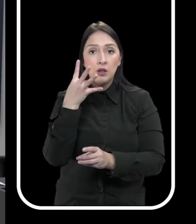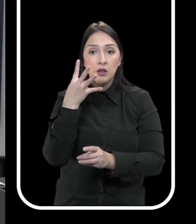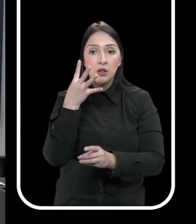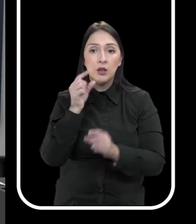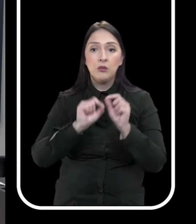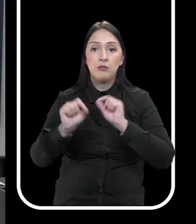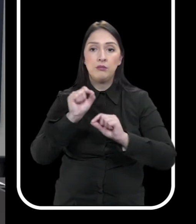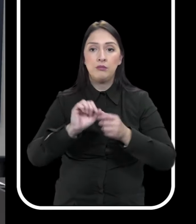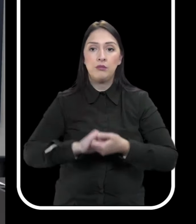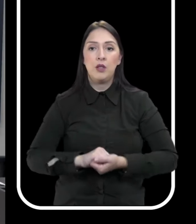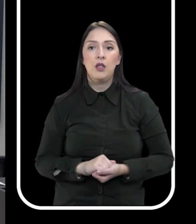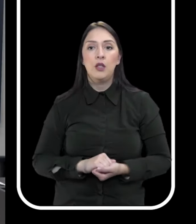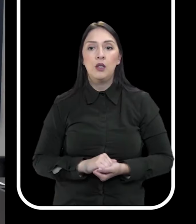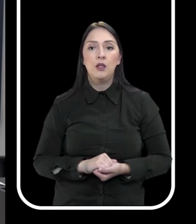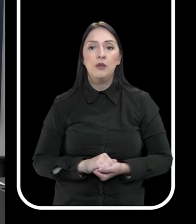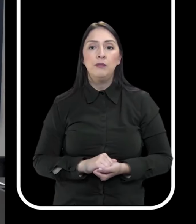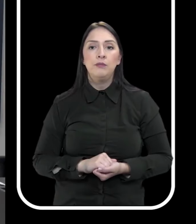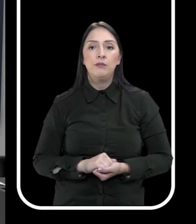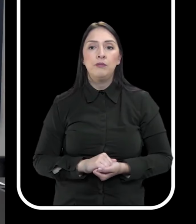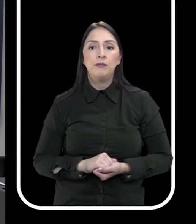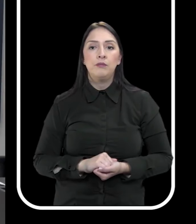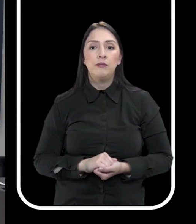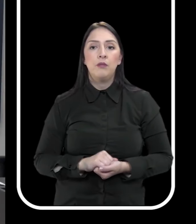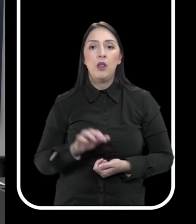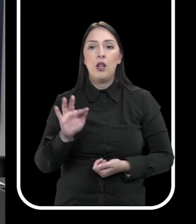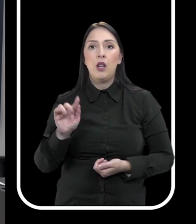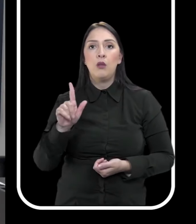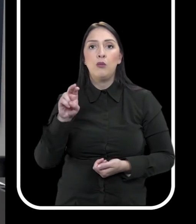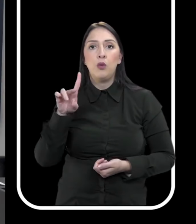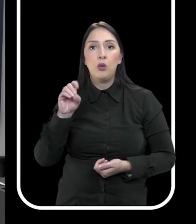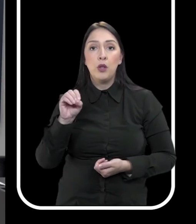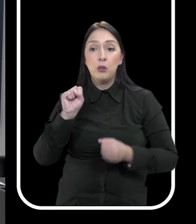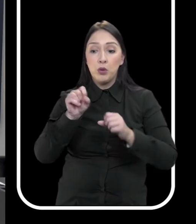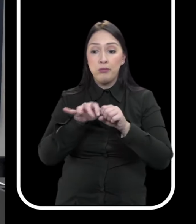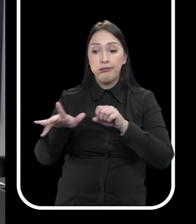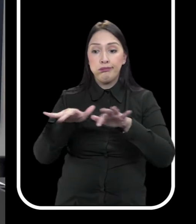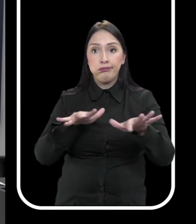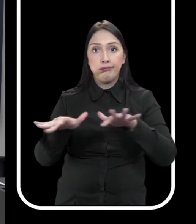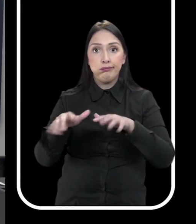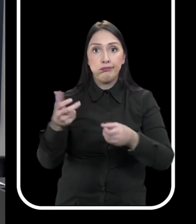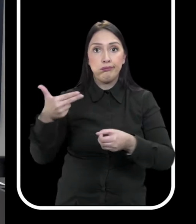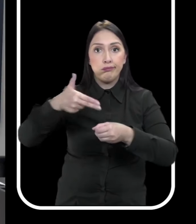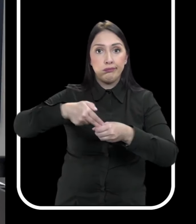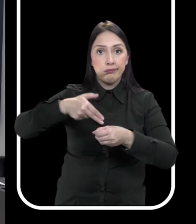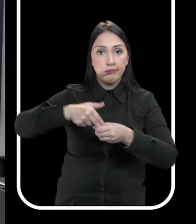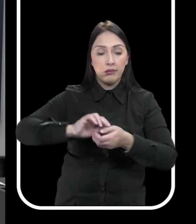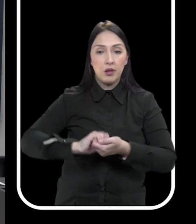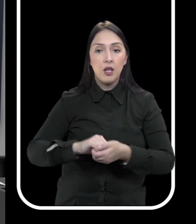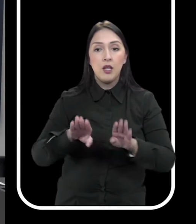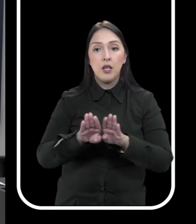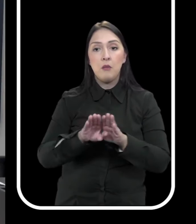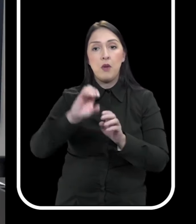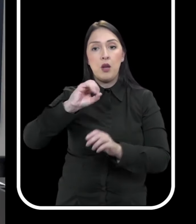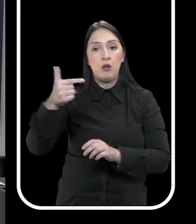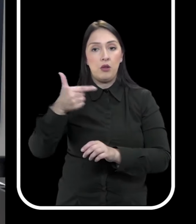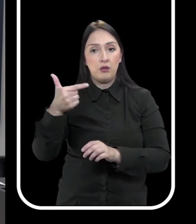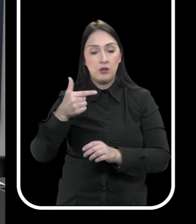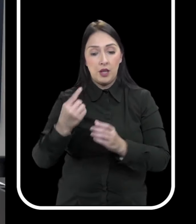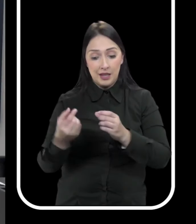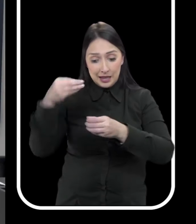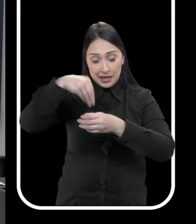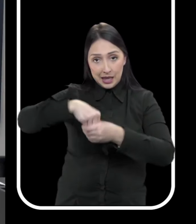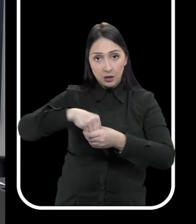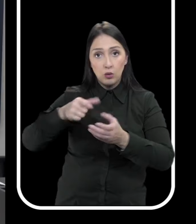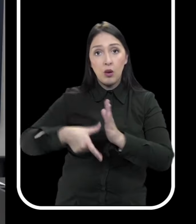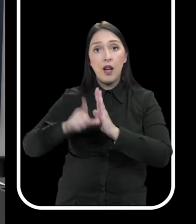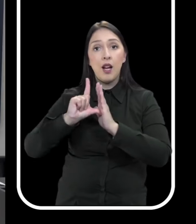uma solução para tapar lá um suposto furo que estava tendo, onde estava escapando combustível, estava escapando oxigênio